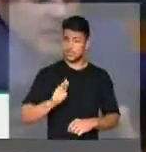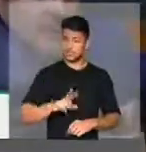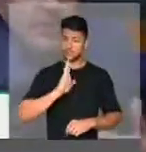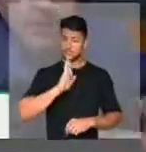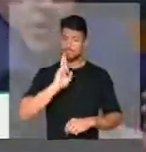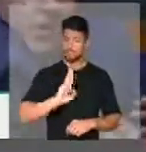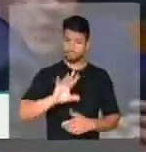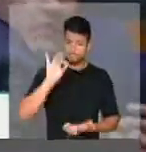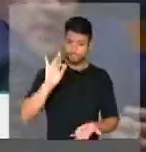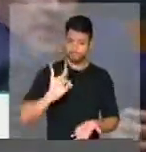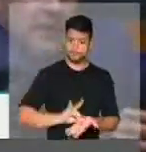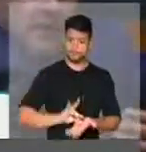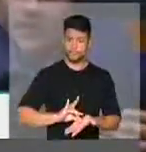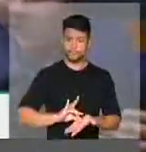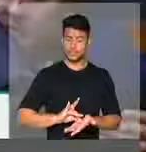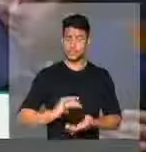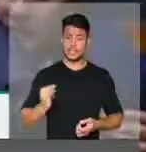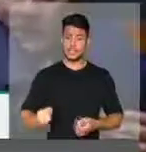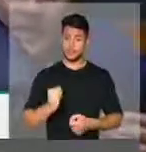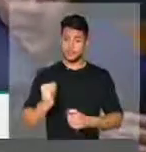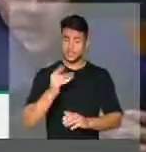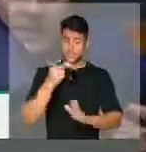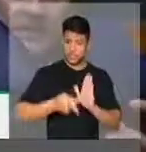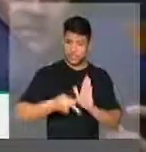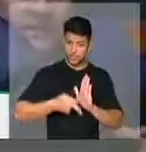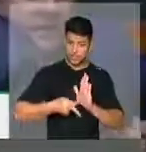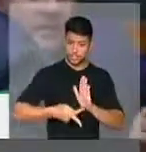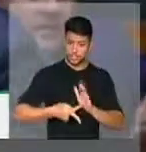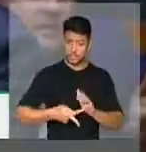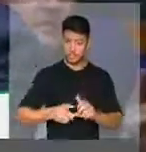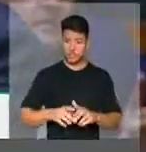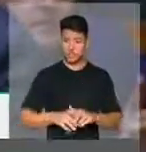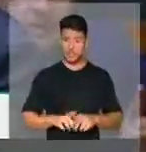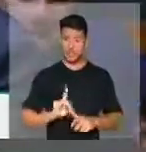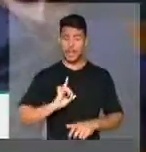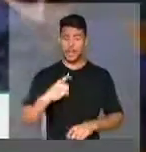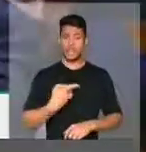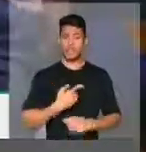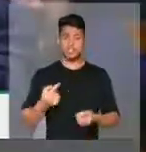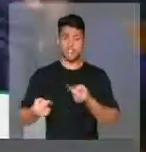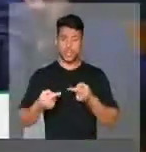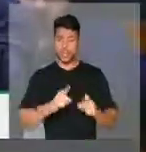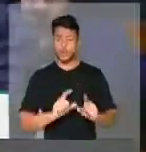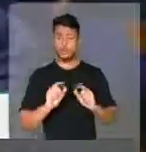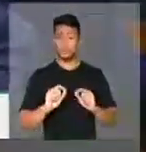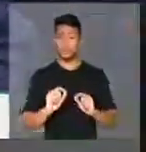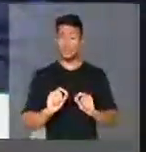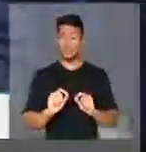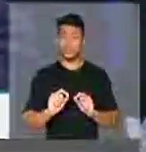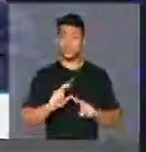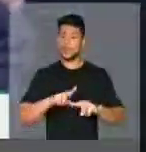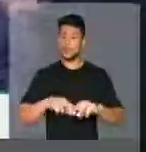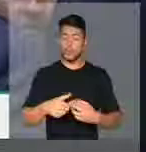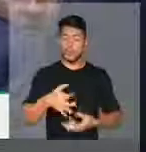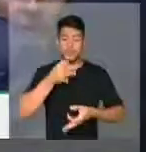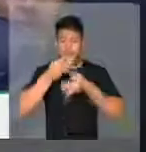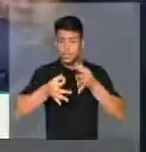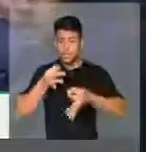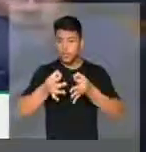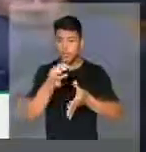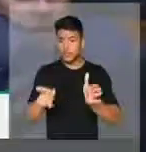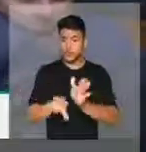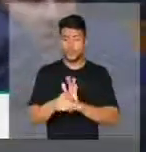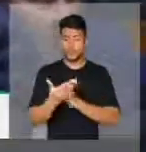de ordem da importância do projeto para ser contra, seríamos contra pela argumentação apresentada para o